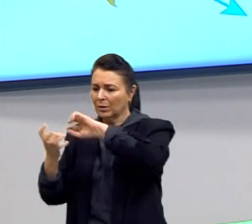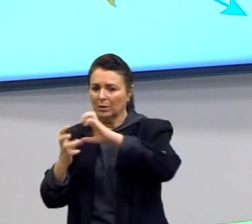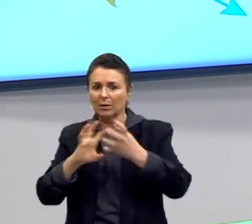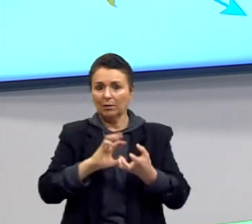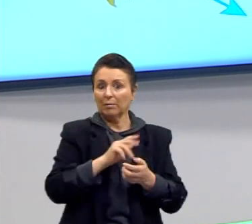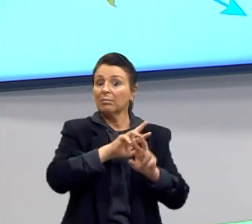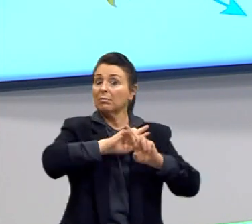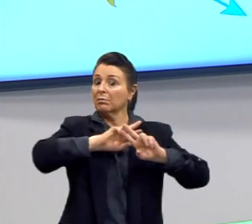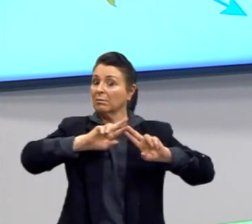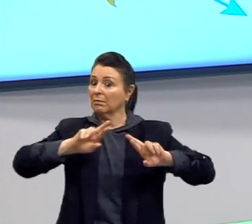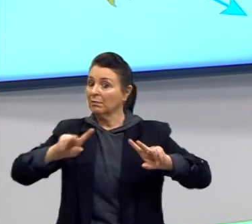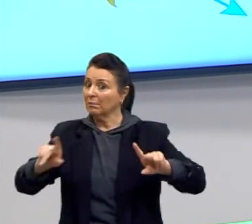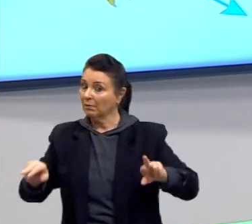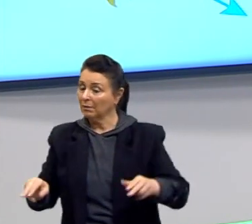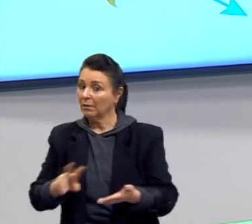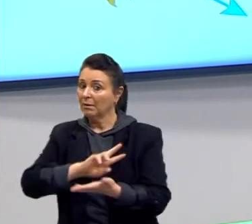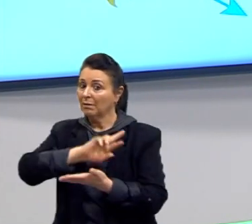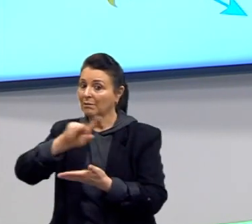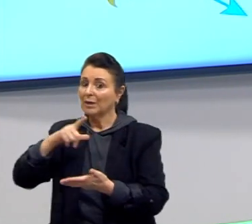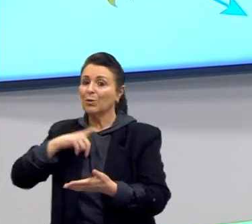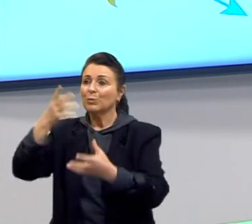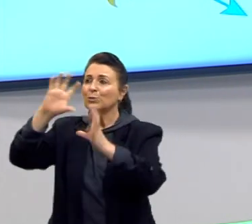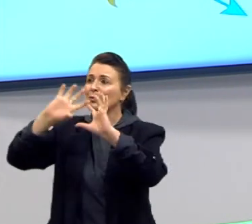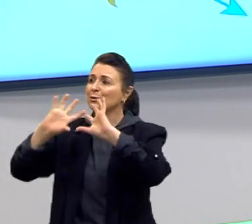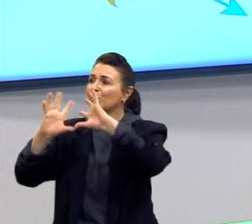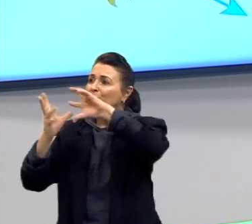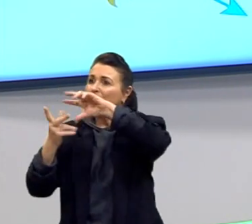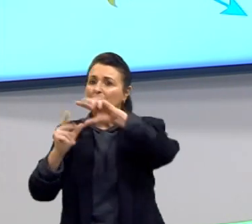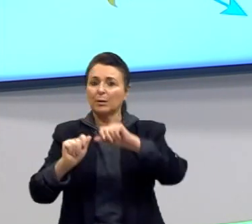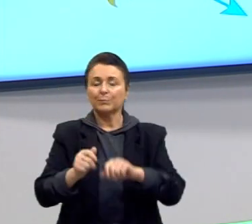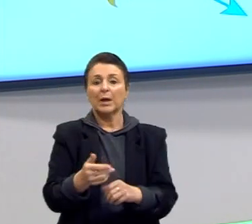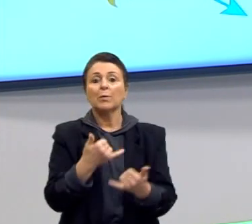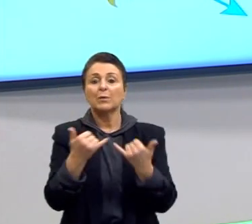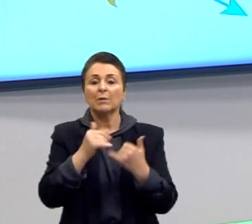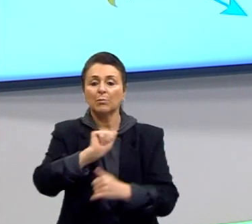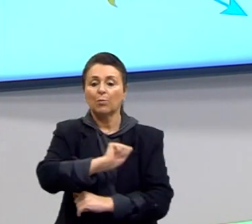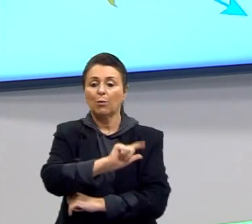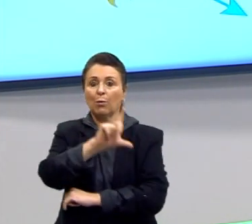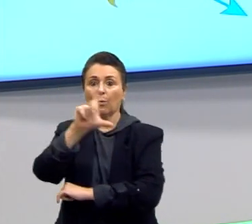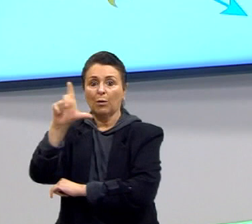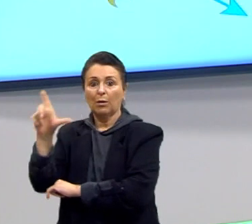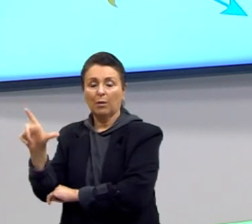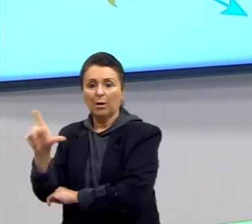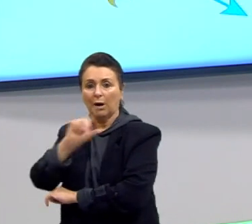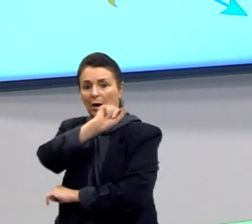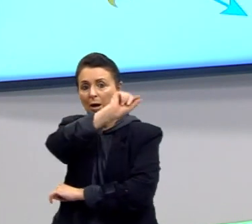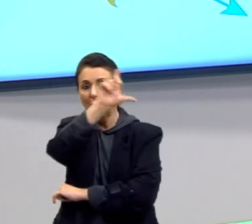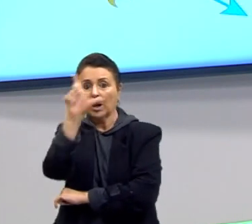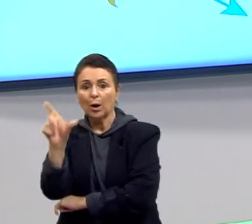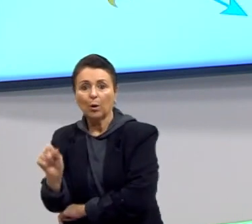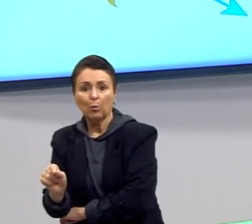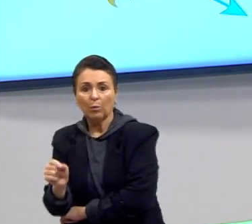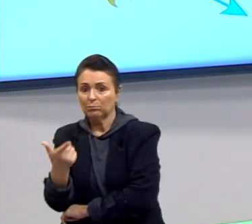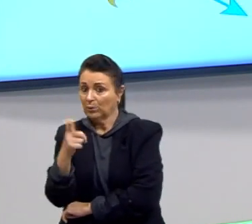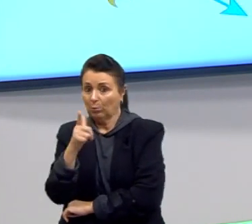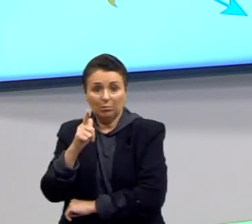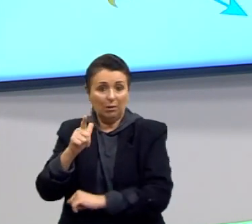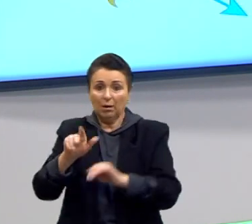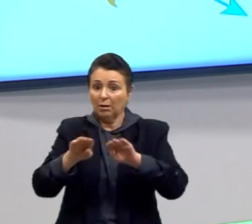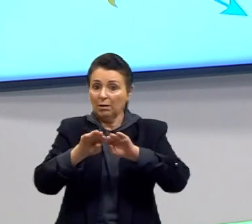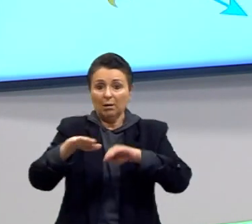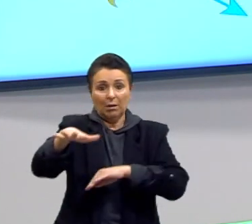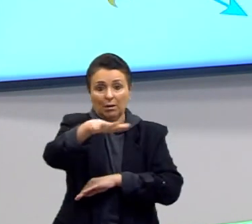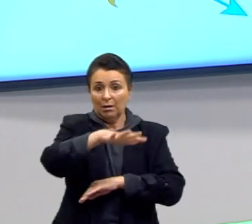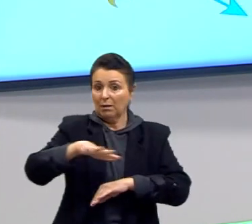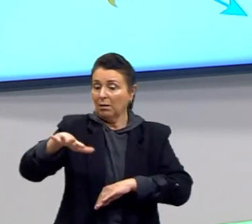e a gente sabe outros planetas enfim como a lua por exemplo não tem campo magnético então qualquer coisa o próximo